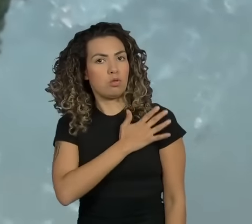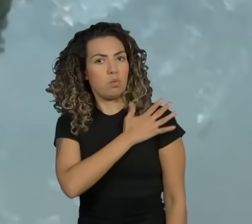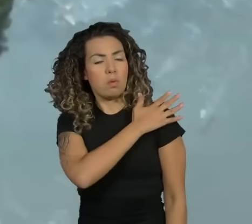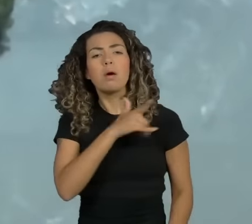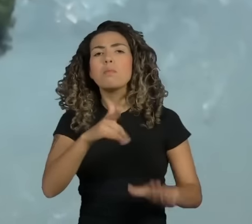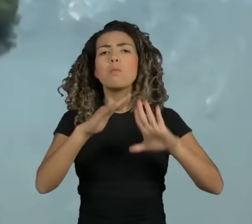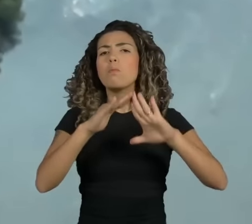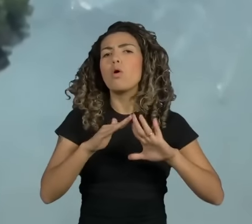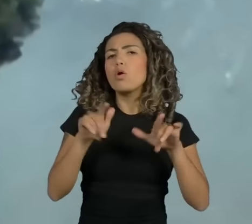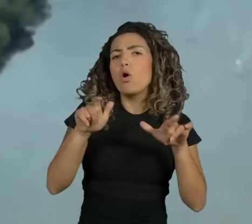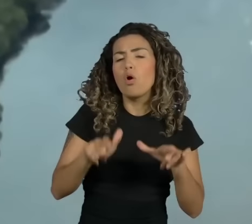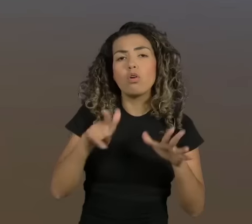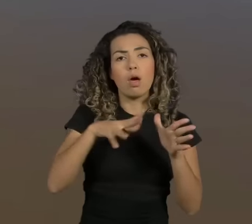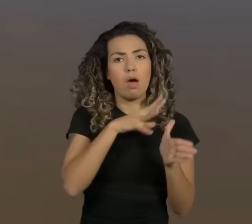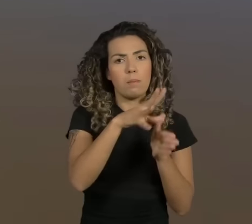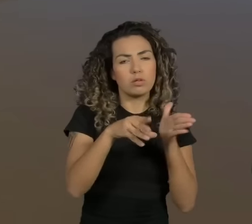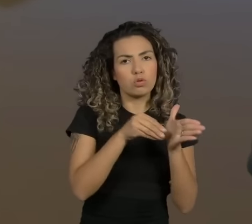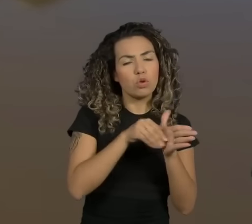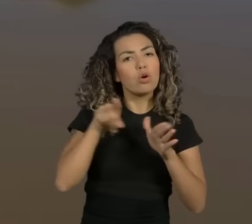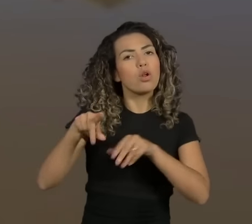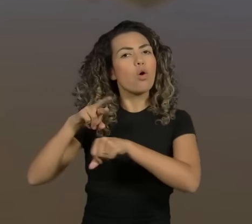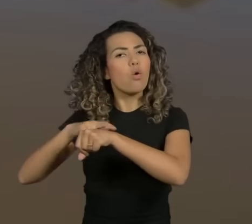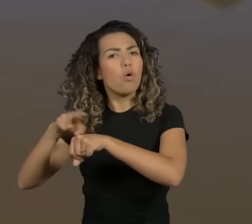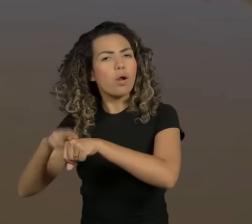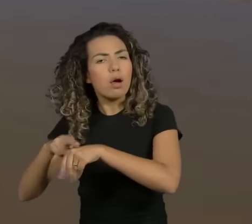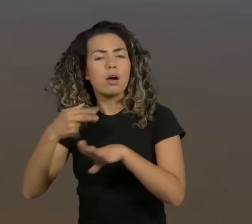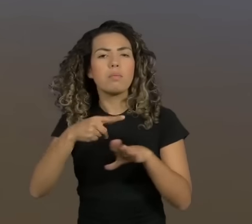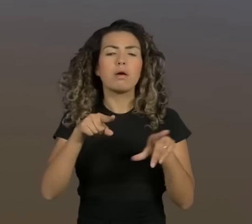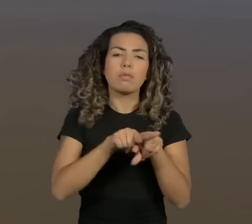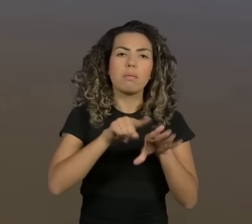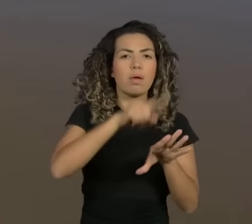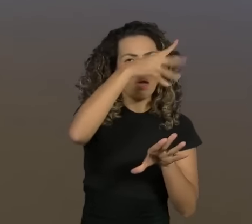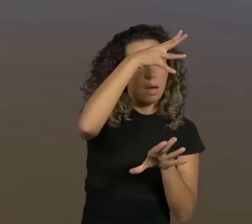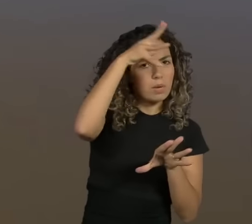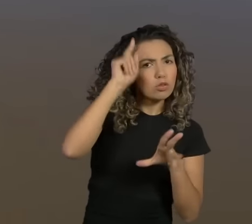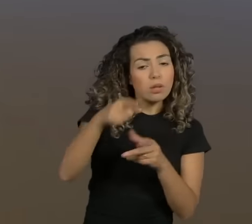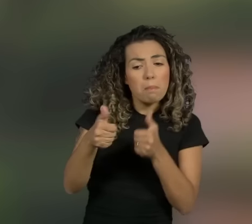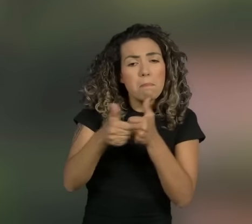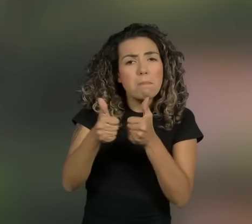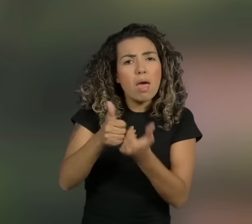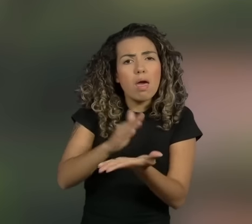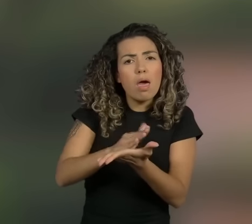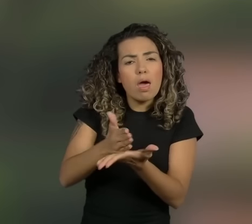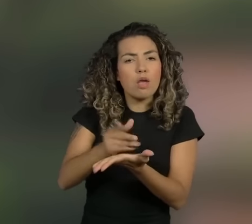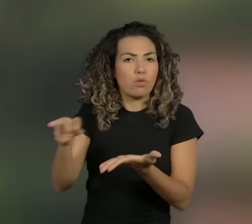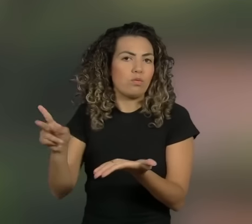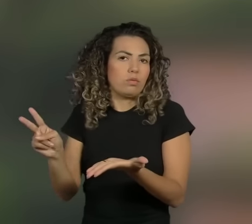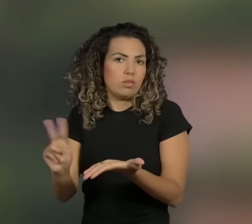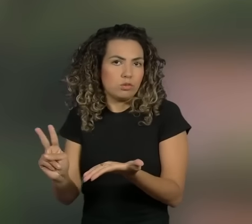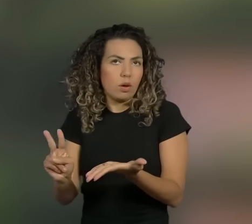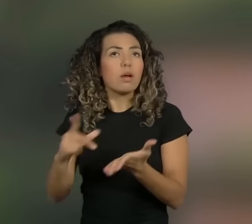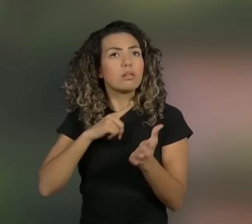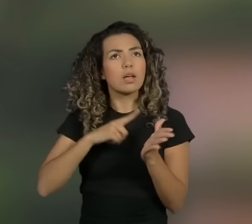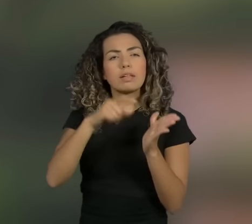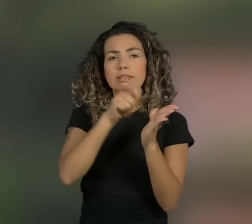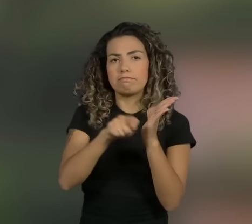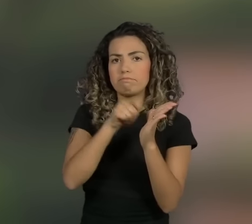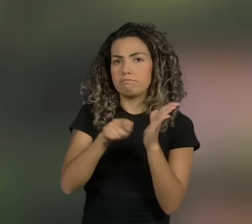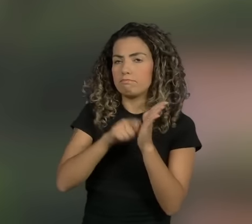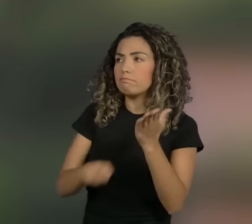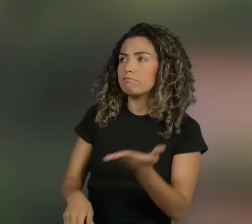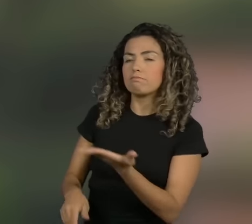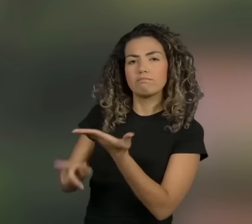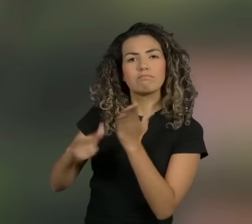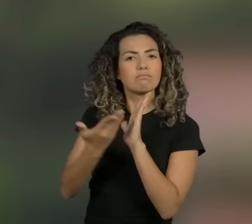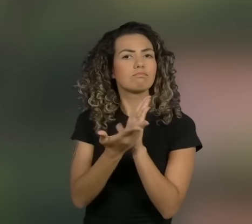Amazônia, nos estados de Roraima e Amazonas, fronteira com a Venezuela. O novo relatório do Unicef,